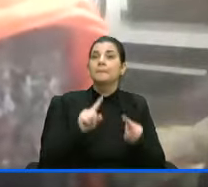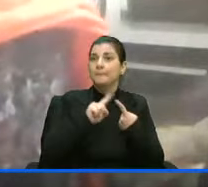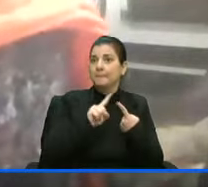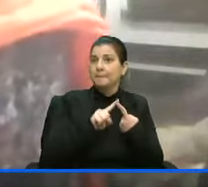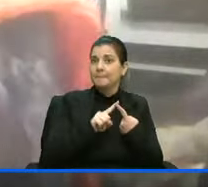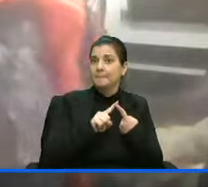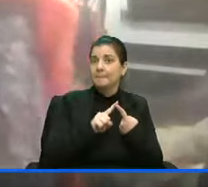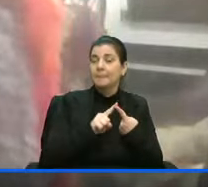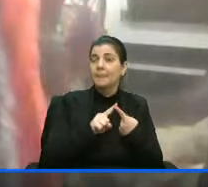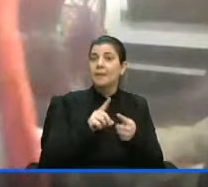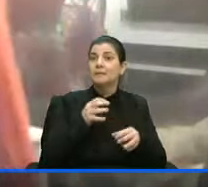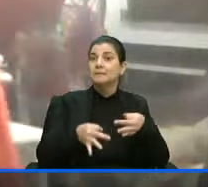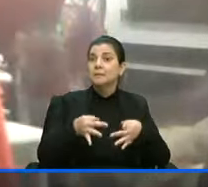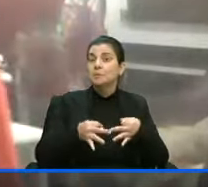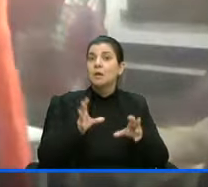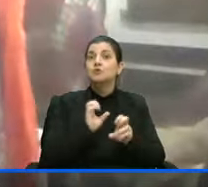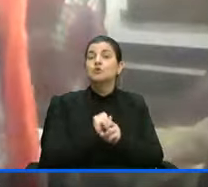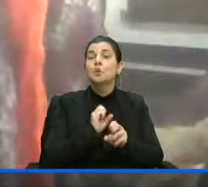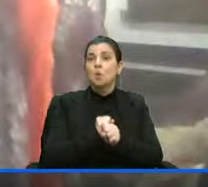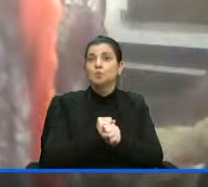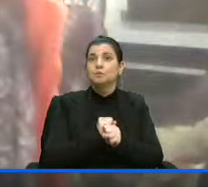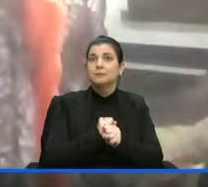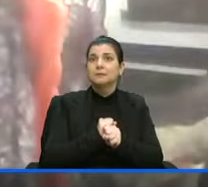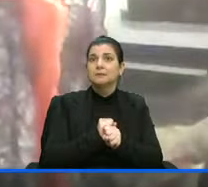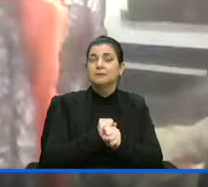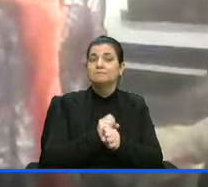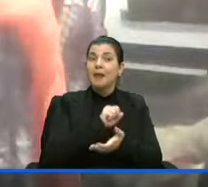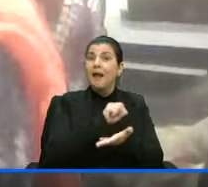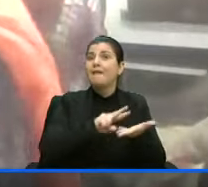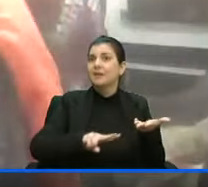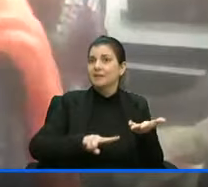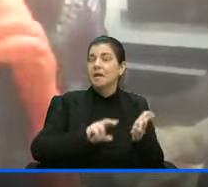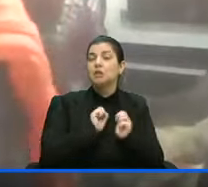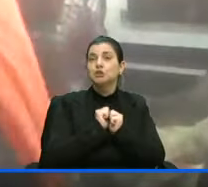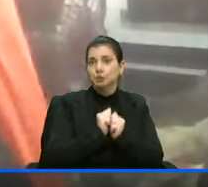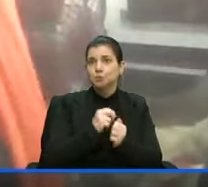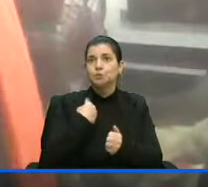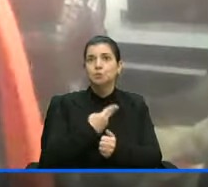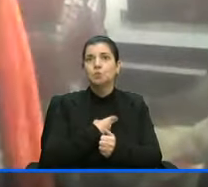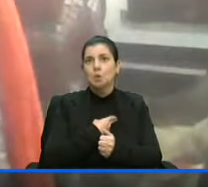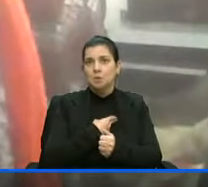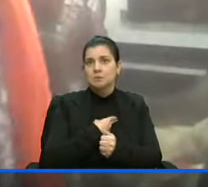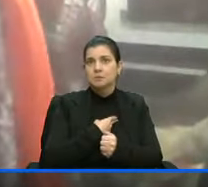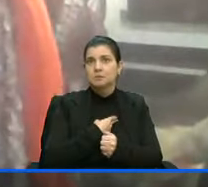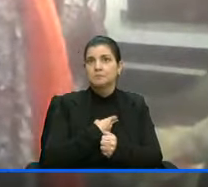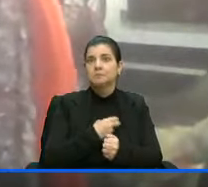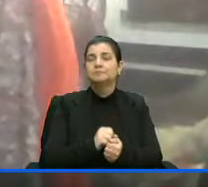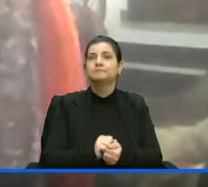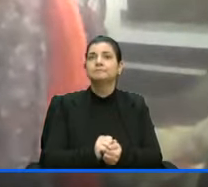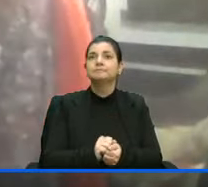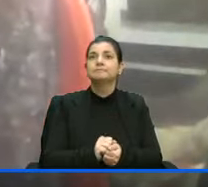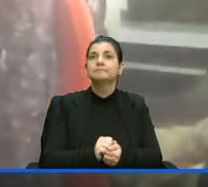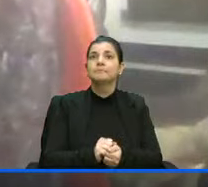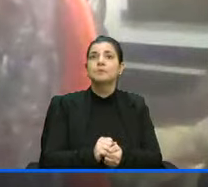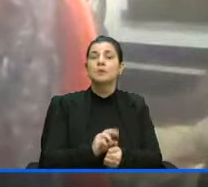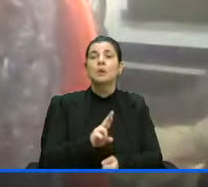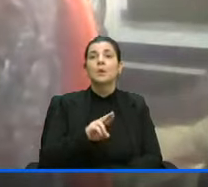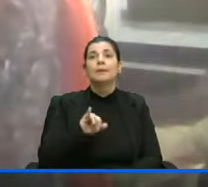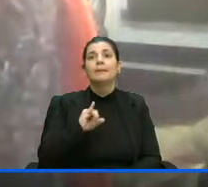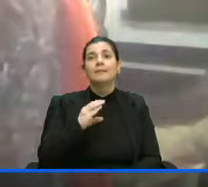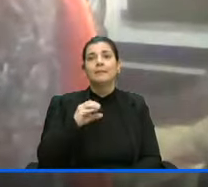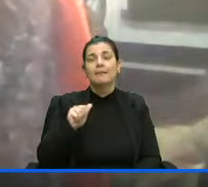Tribunal de Contas nos chamar para avaliar conosco essa radiografia, que eu acho que eu posso sugerir, o Ricardo Collar saiu, me mandou um ATS aqui que